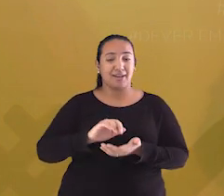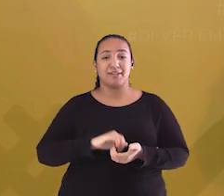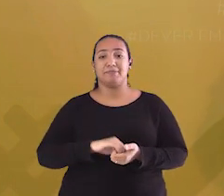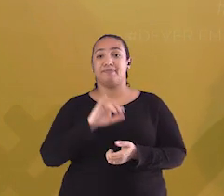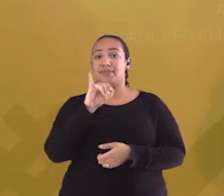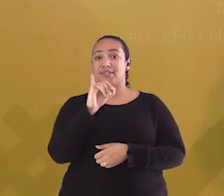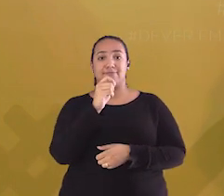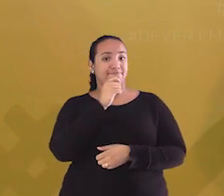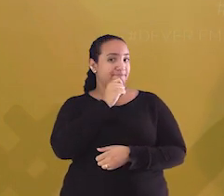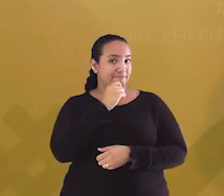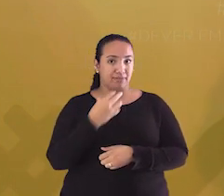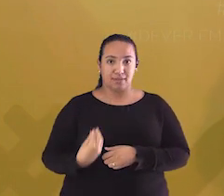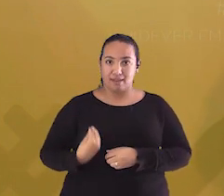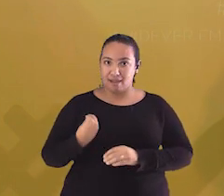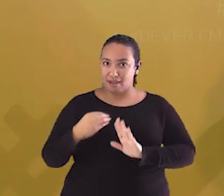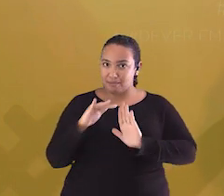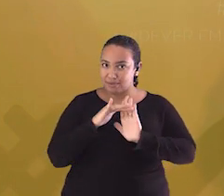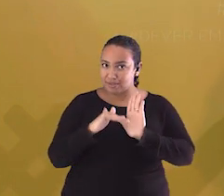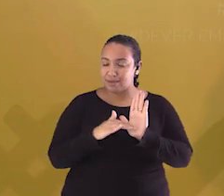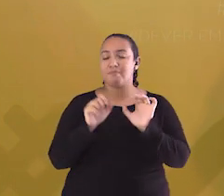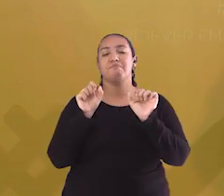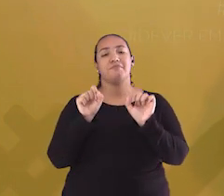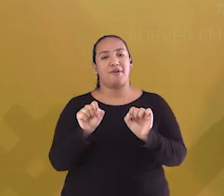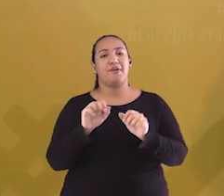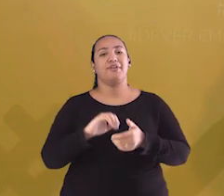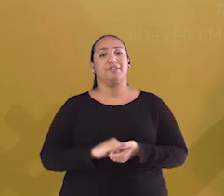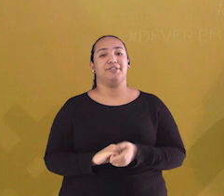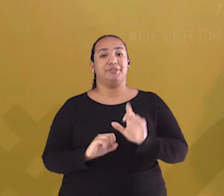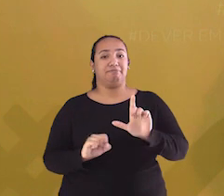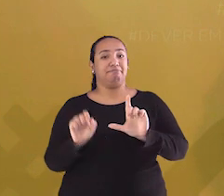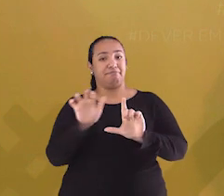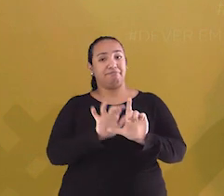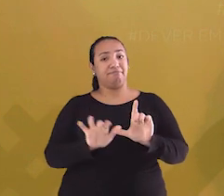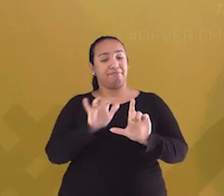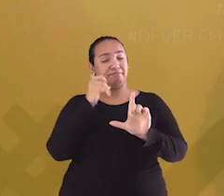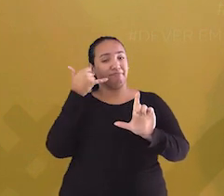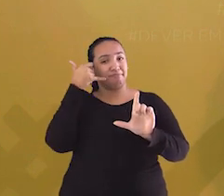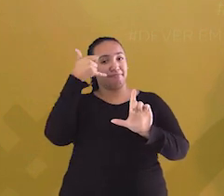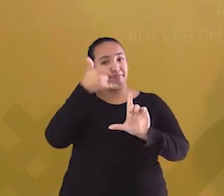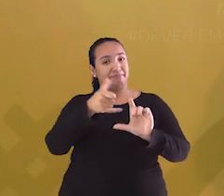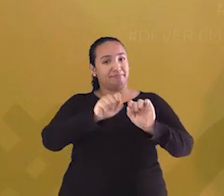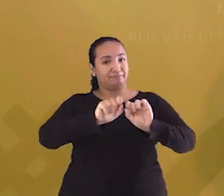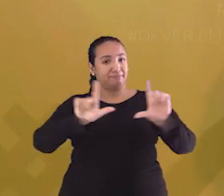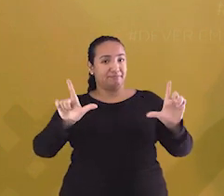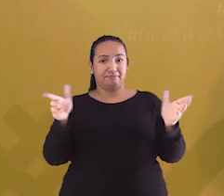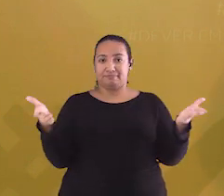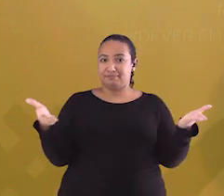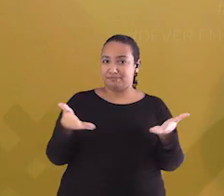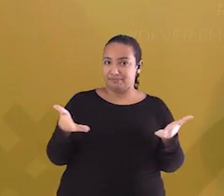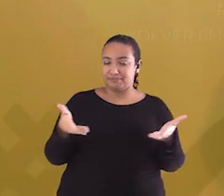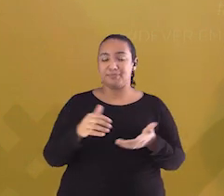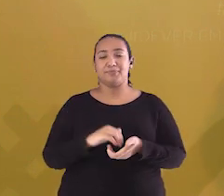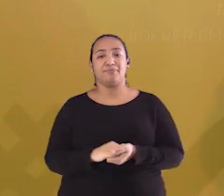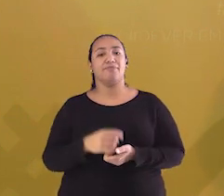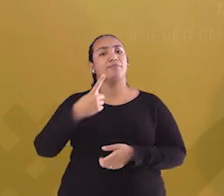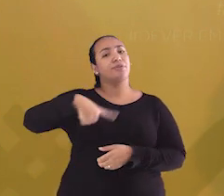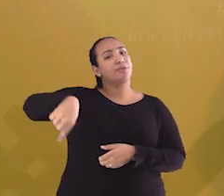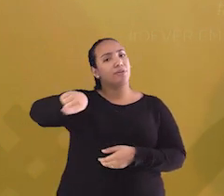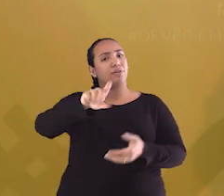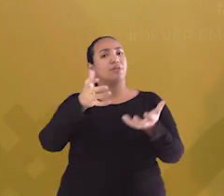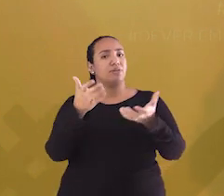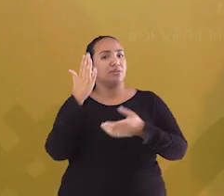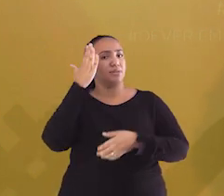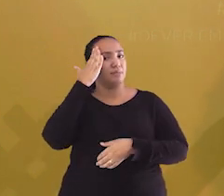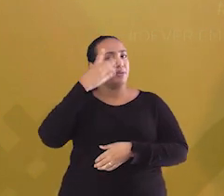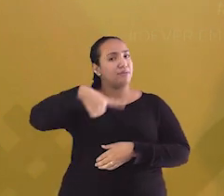a presença pode fazer isso ainda, apontando a câmera do celular para o QR Code que aparece na tela. Queremos saber que você